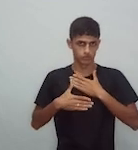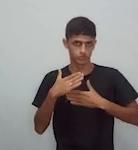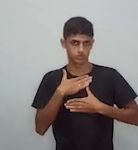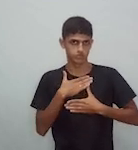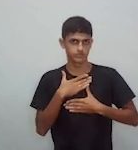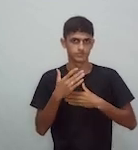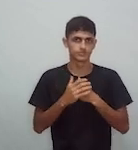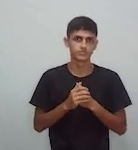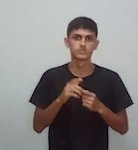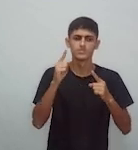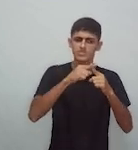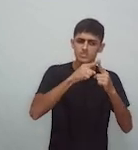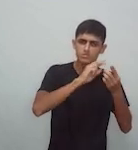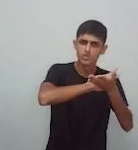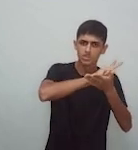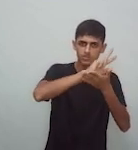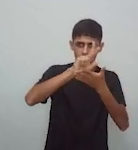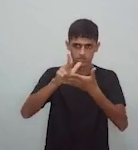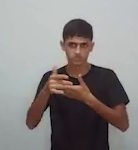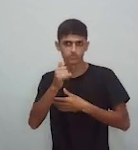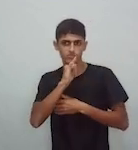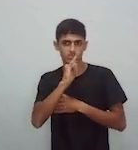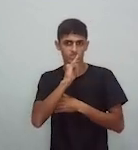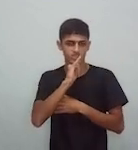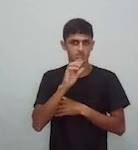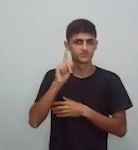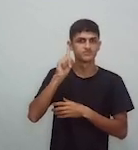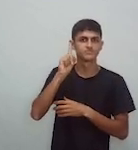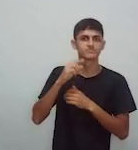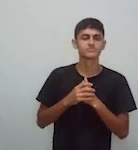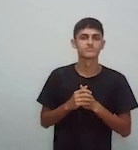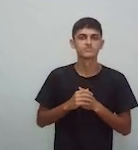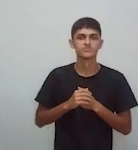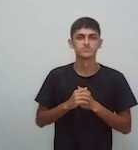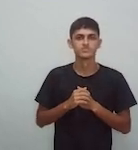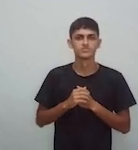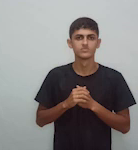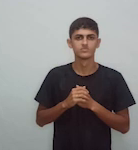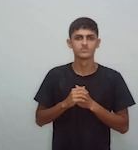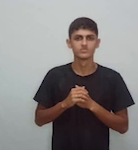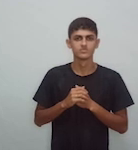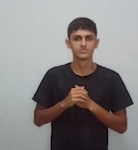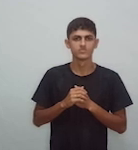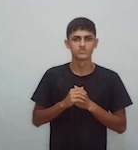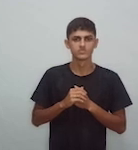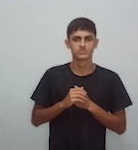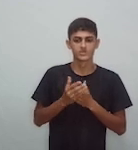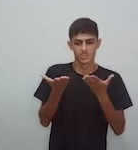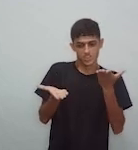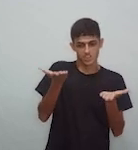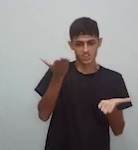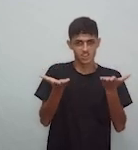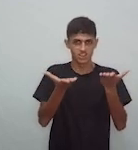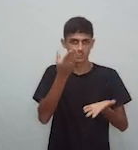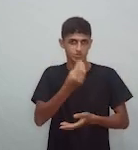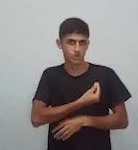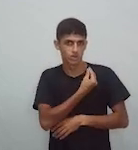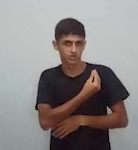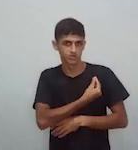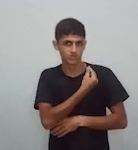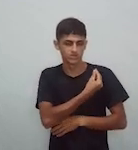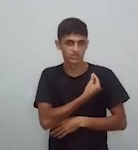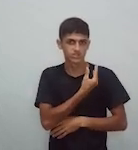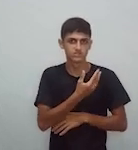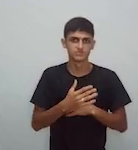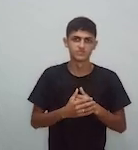neurotransmissores são de diversos tipos. Então, por exemplo, aqui eu coloquei uma ilustraçãozinha que fala que eles controlam a nossa vida. Os neurotransmissores, de fato,